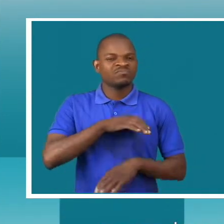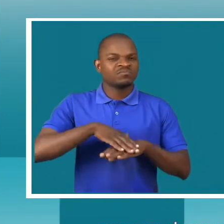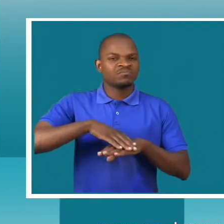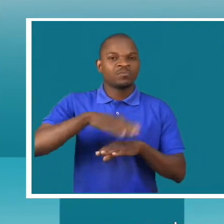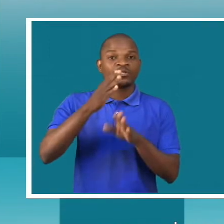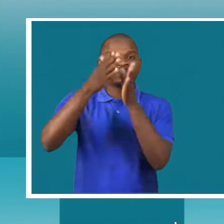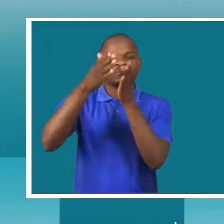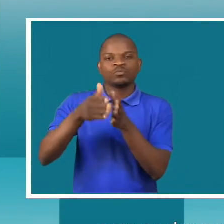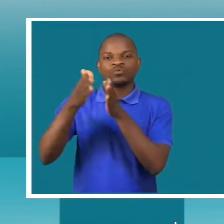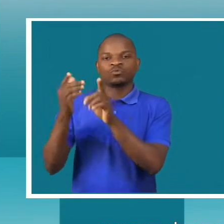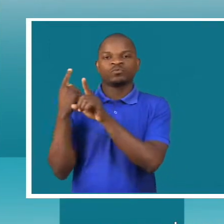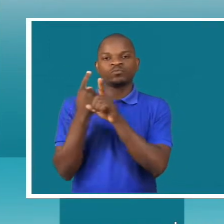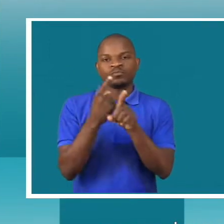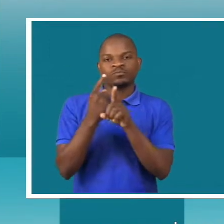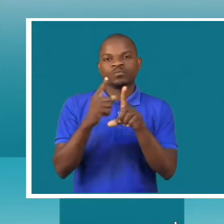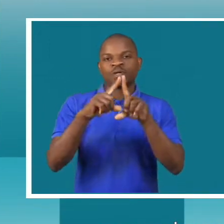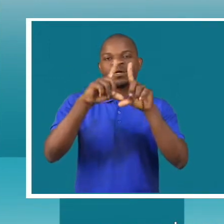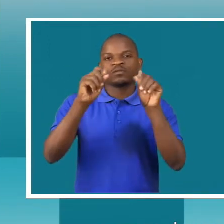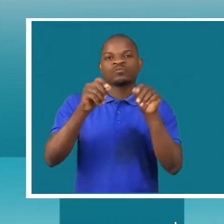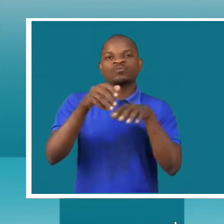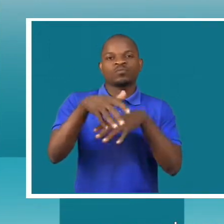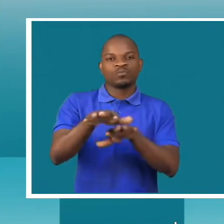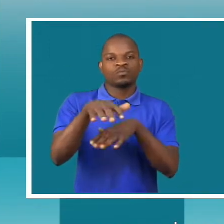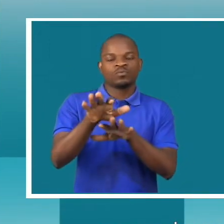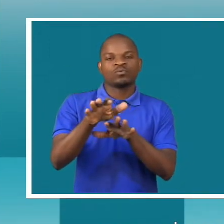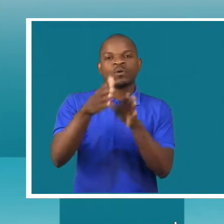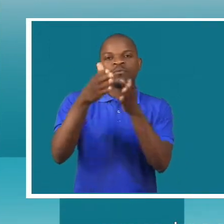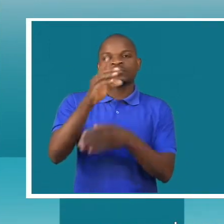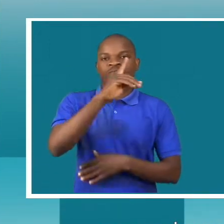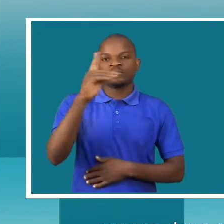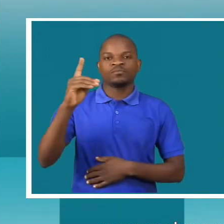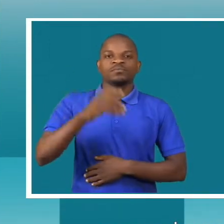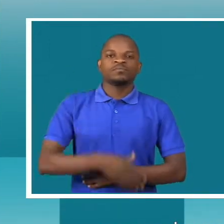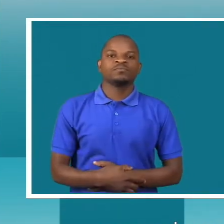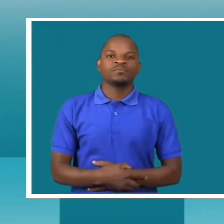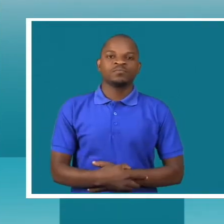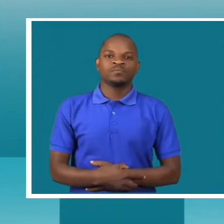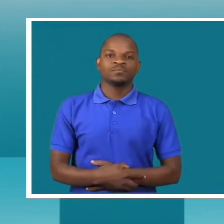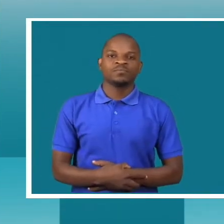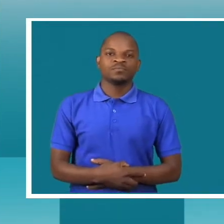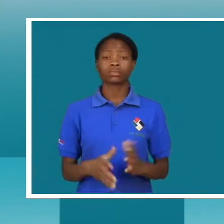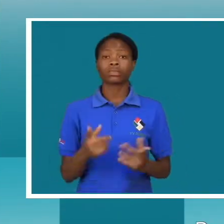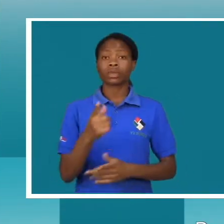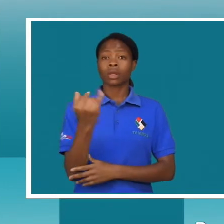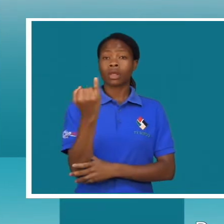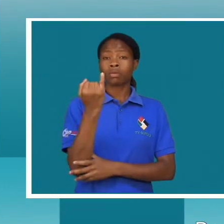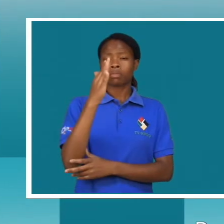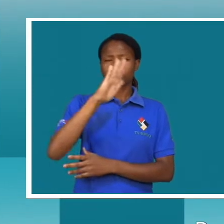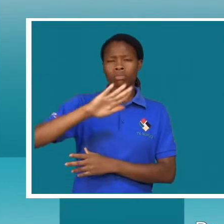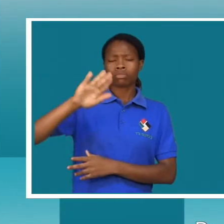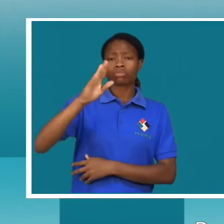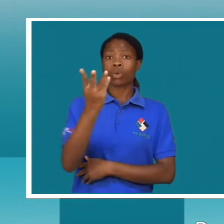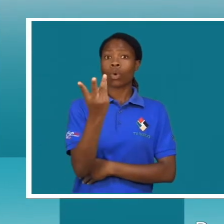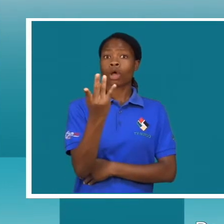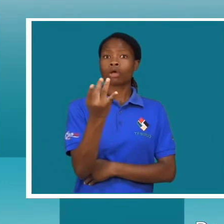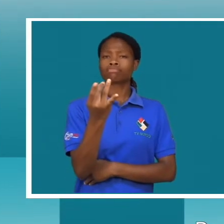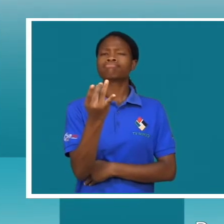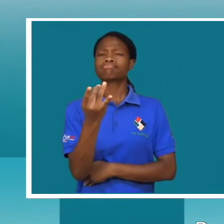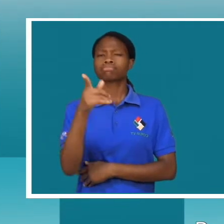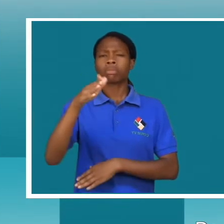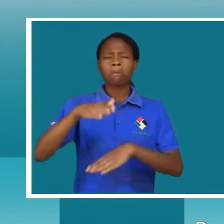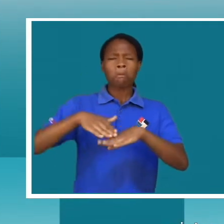mais para se dar a conhecer as pessoas aquilo que são os direitos das pessoas com deficiência. De acordo com dados do Instituto